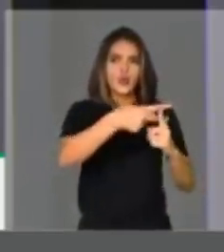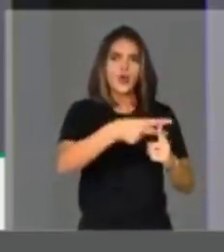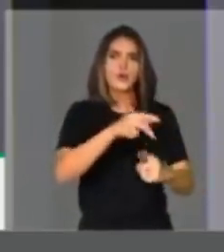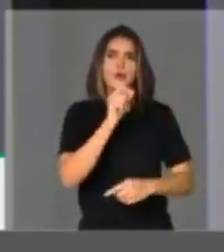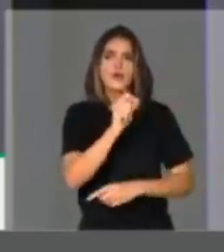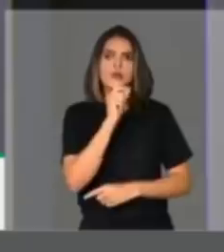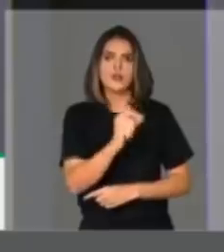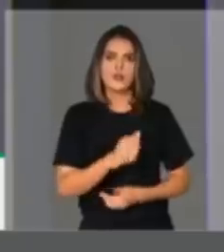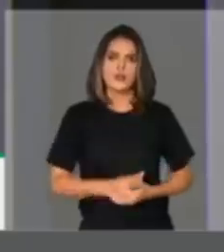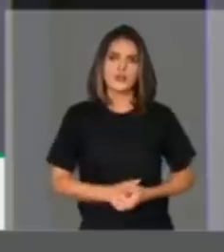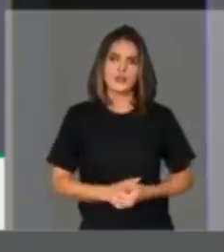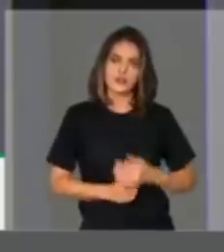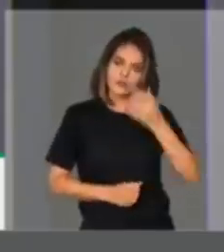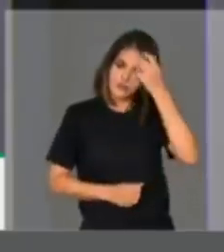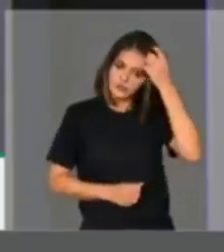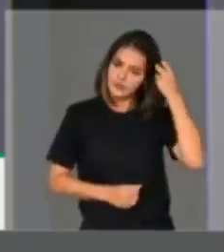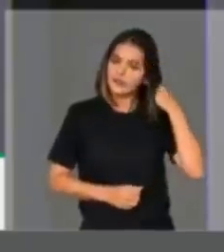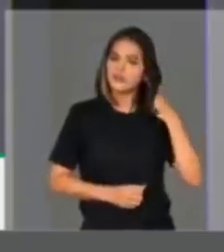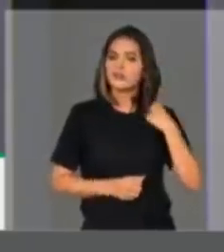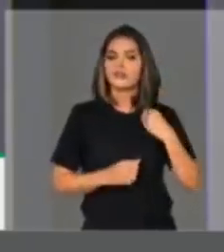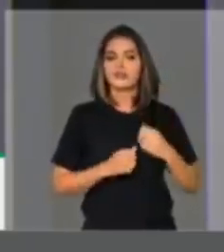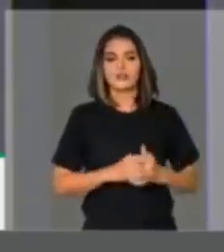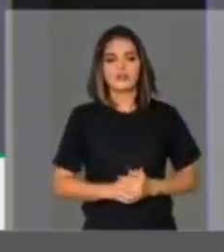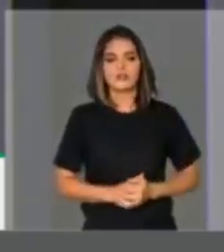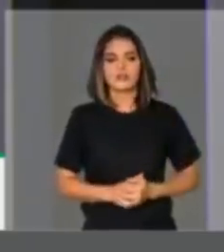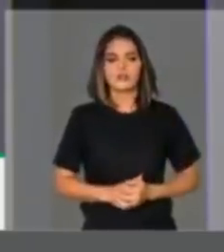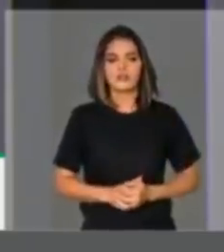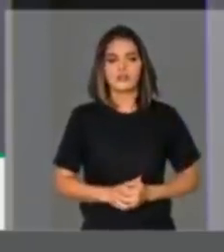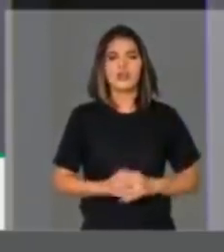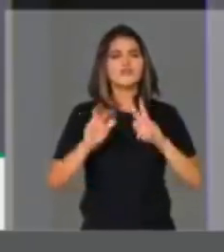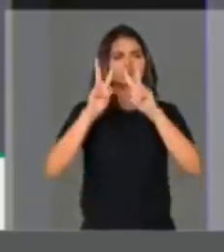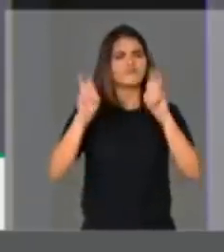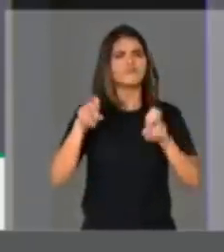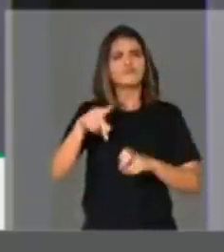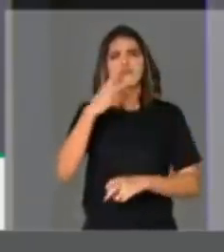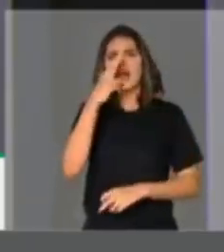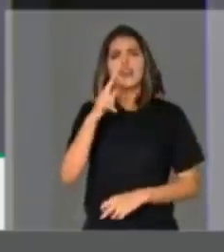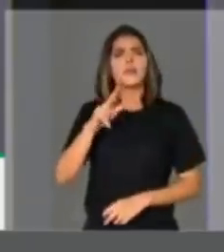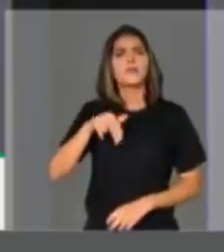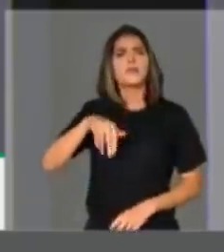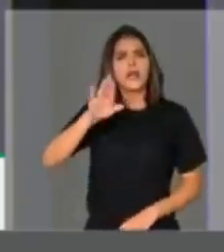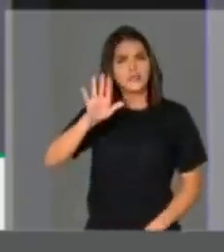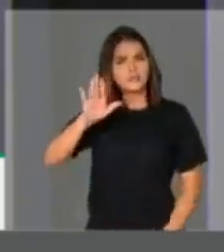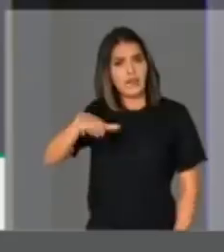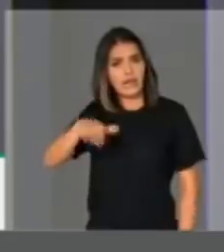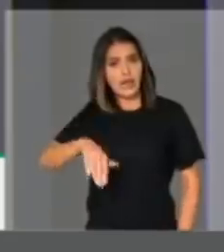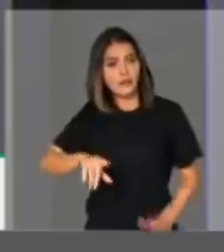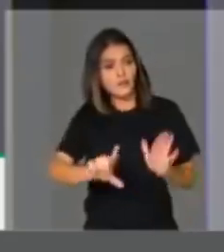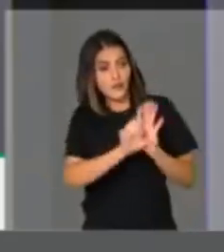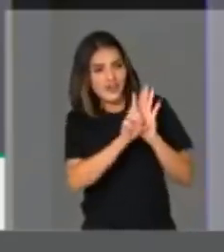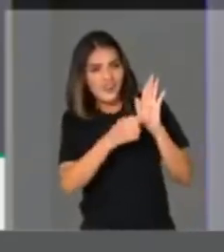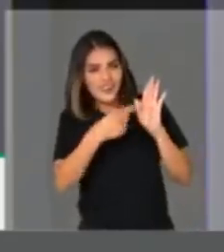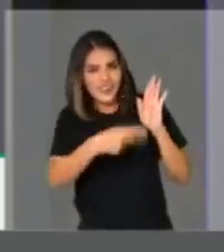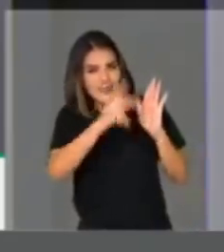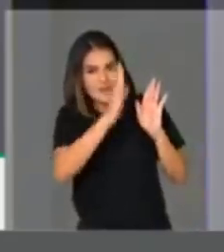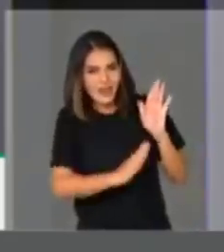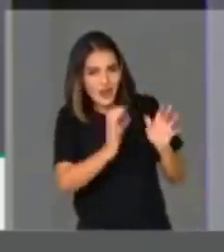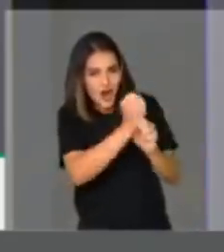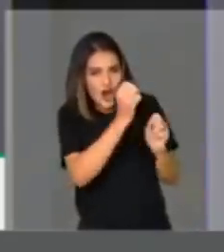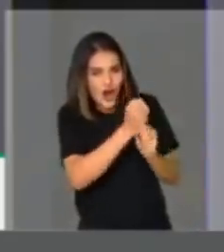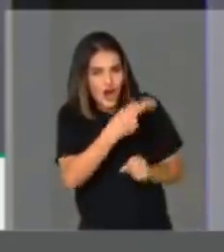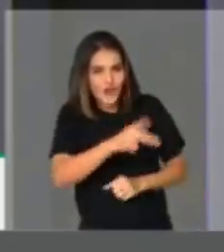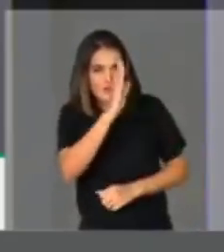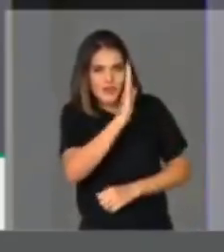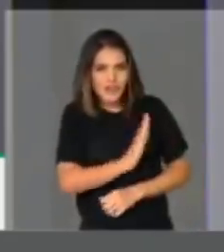demanda para os trabalhadores. Para fazer uma parte, um parênteses, seria mais barato, de acordo com as leis, as últimas leis orçamentárias